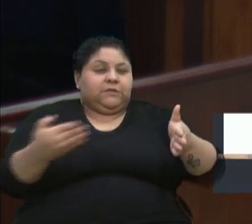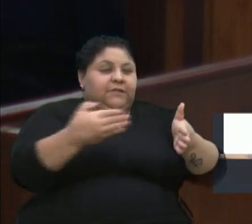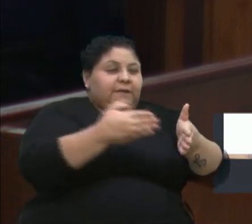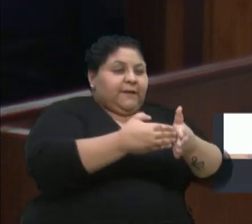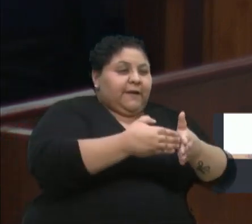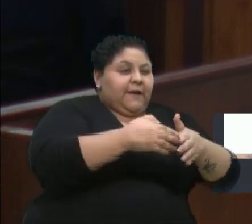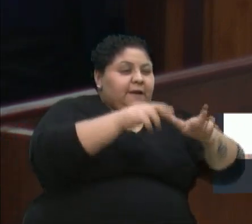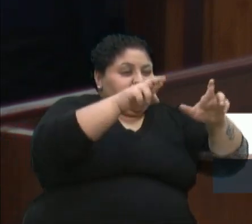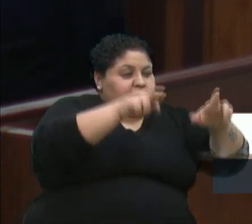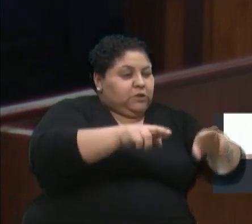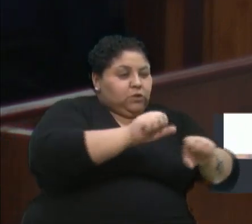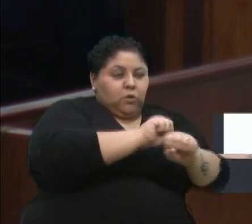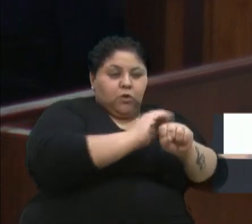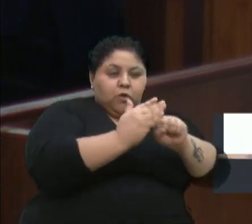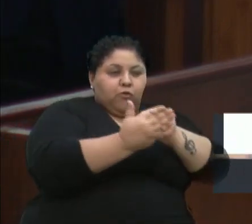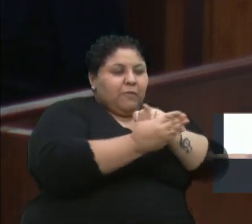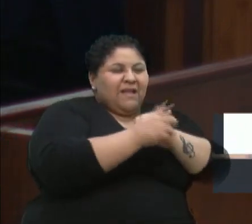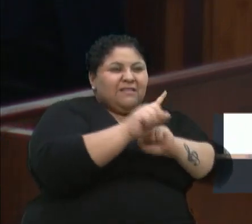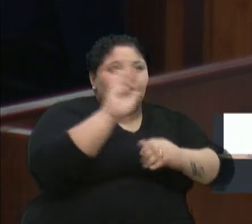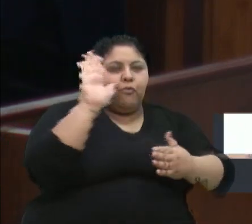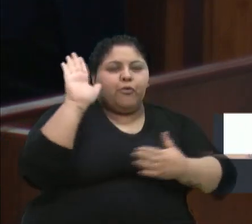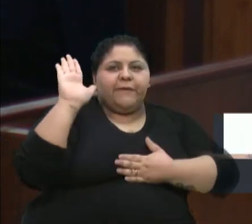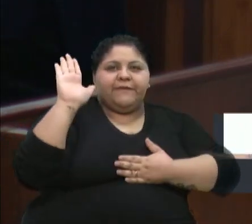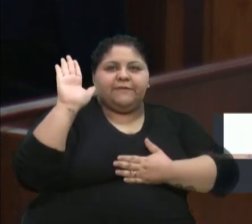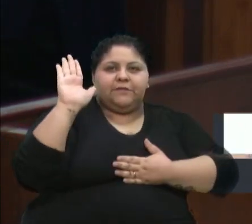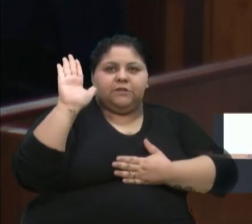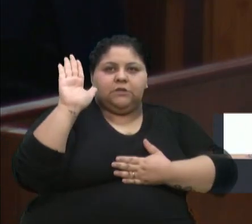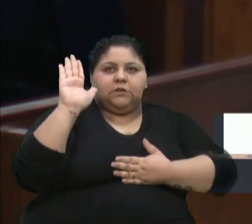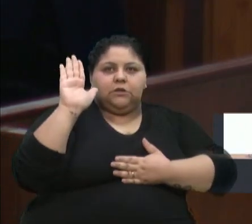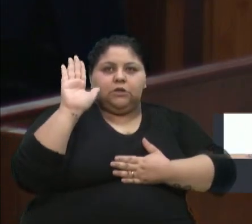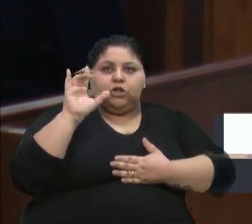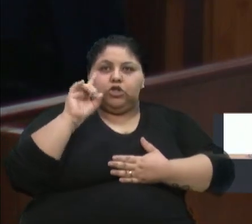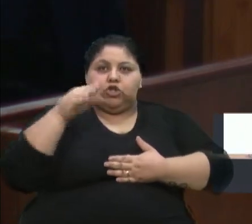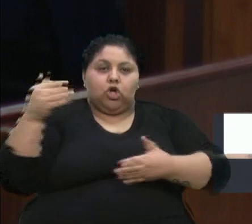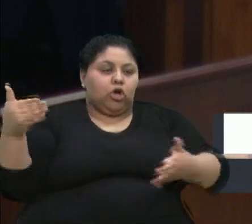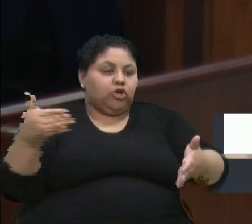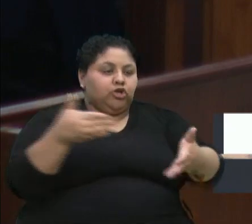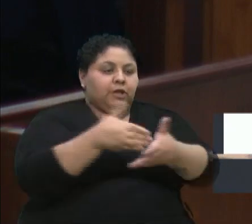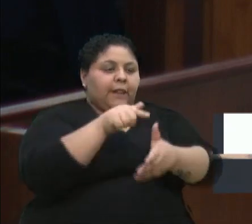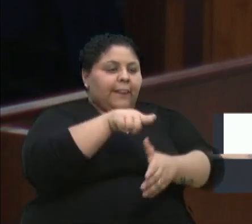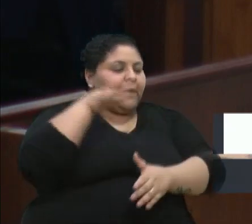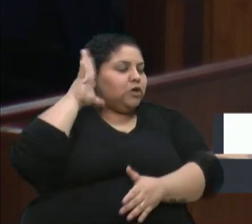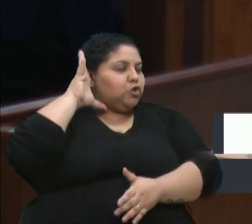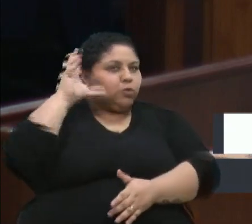vão prometer que vão lá escutar,